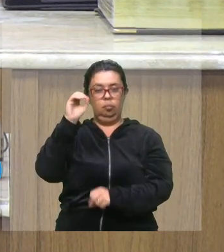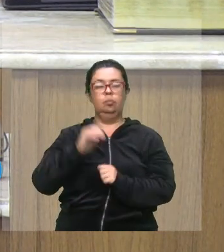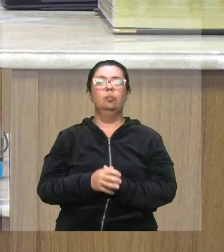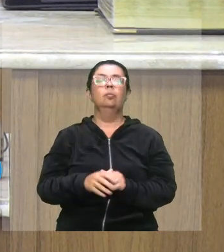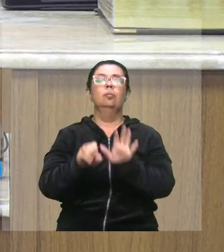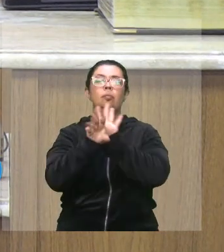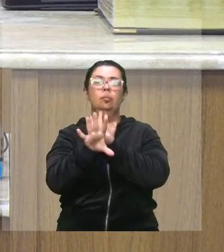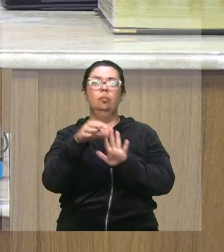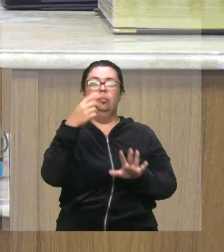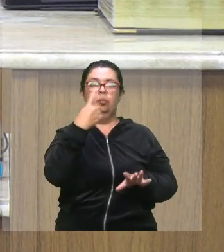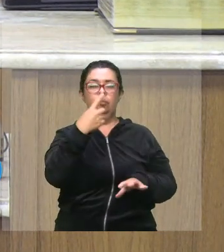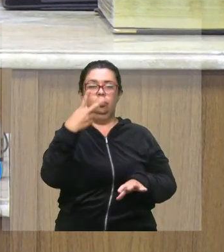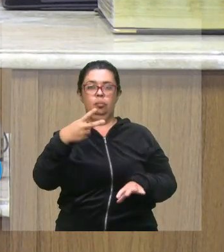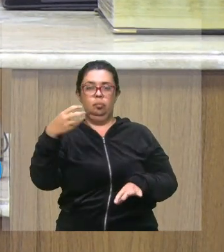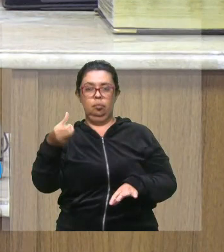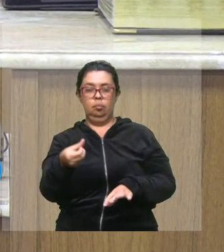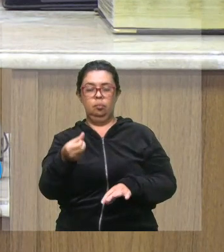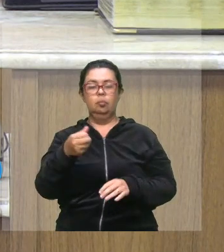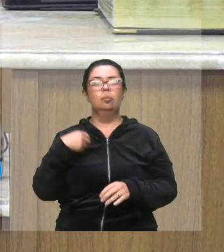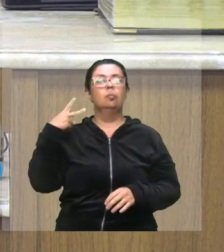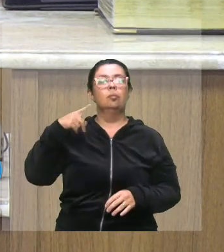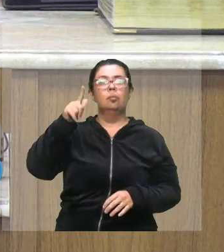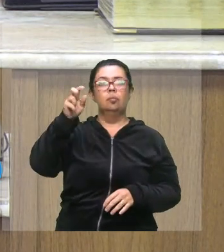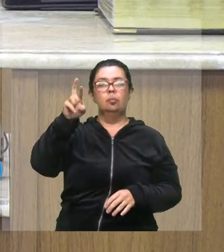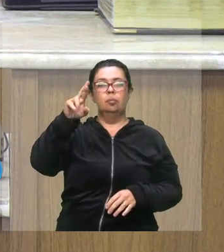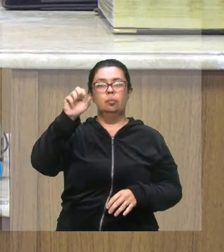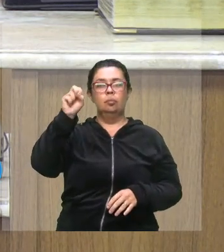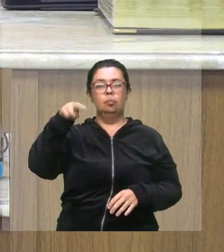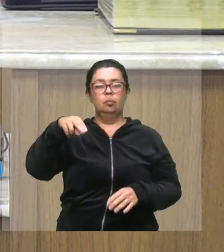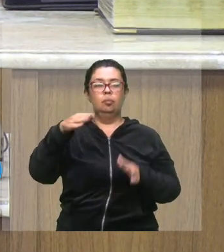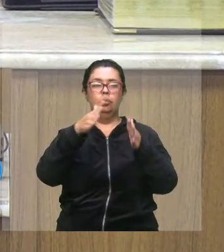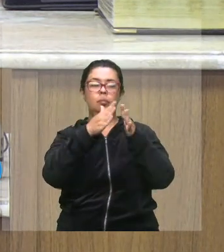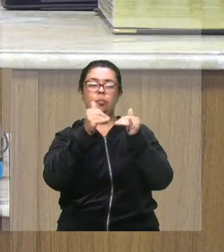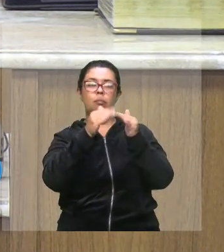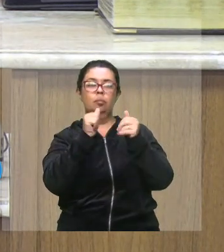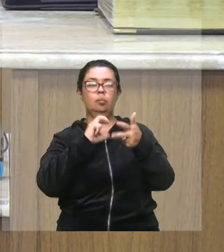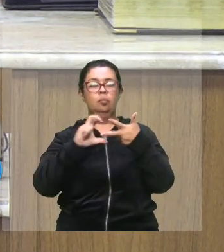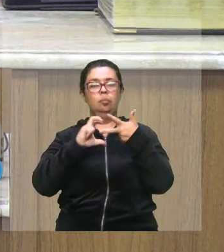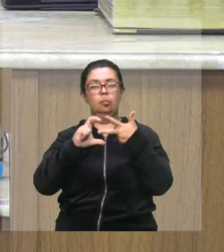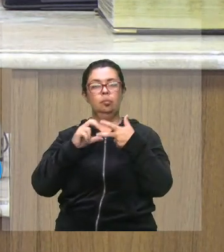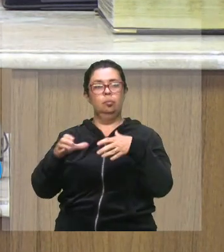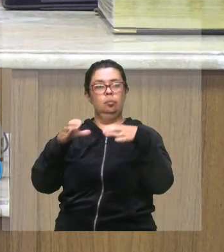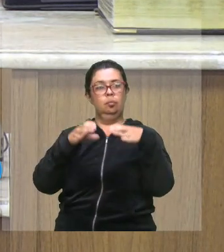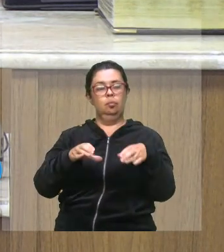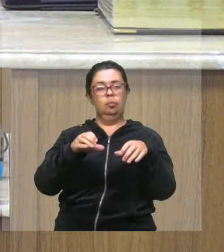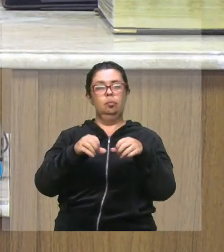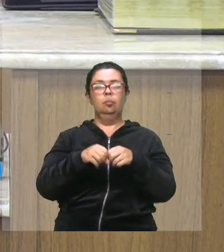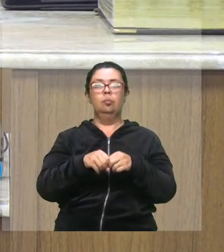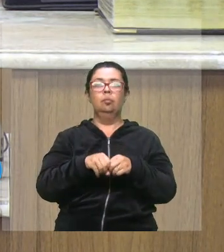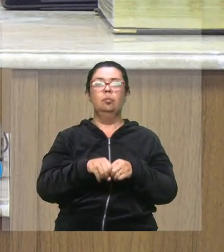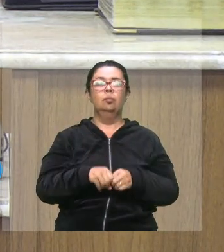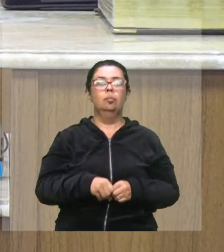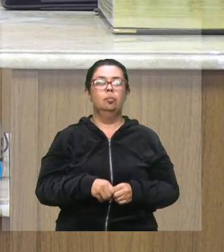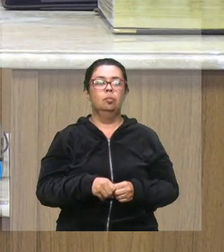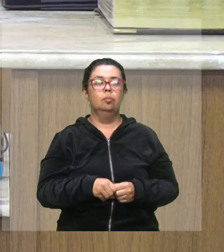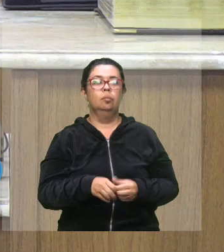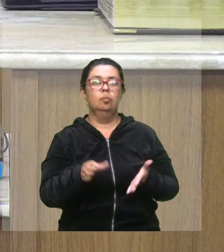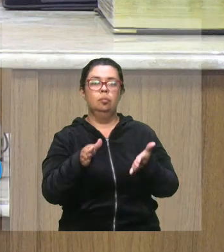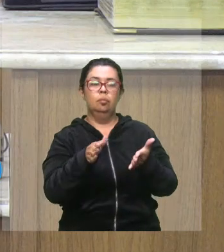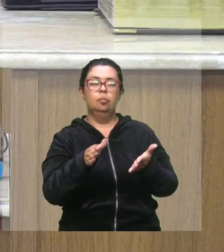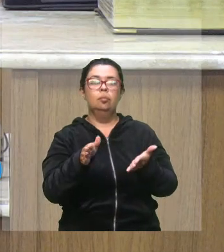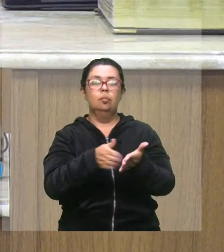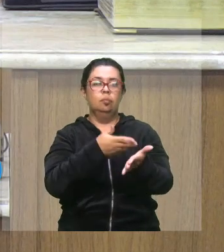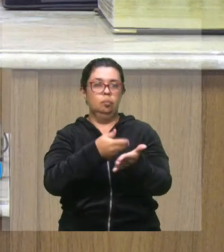126/2024, do vereador Gerson Alves, solicita do Poder Executivo a possibilidade de implantação de sinalização de trânsito de